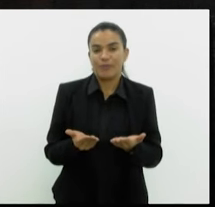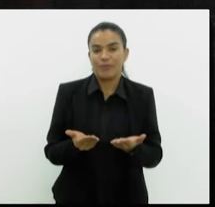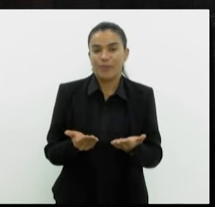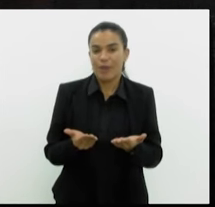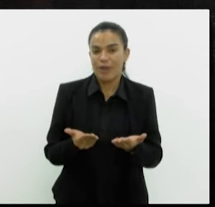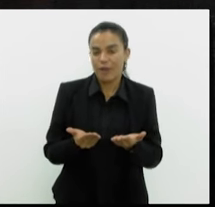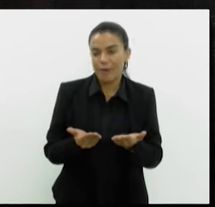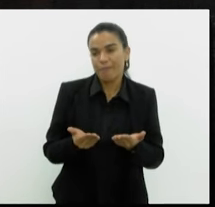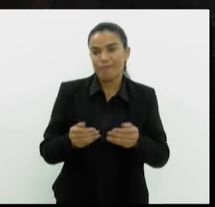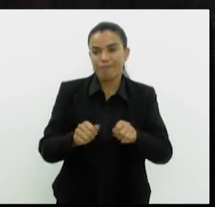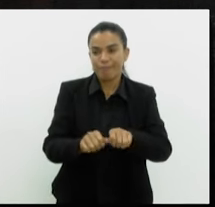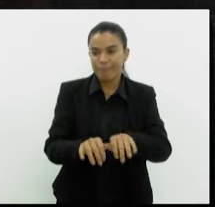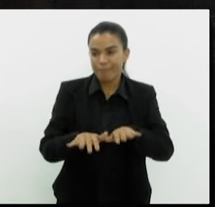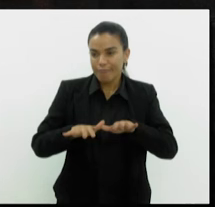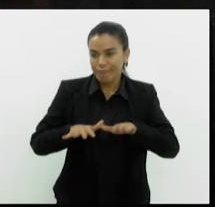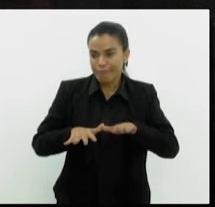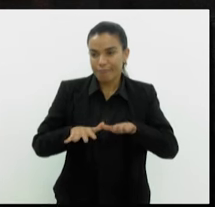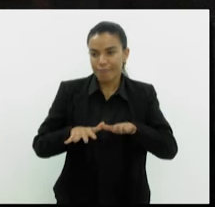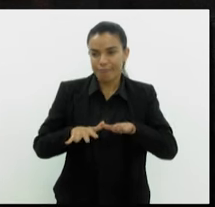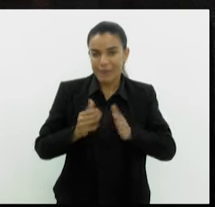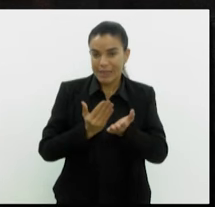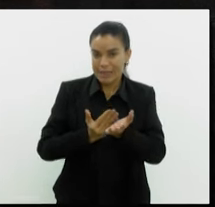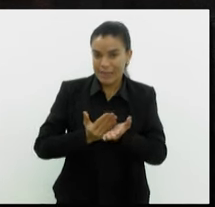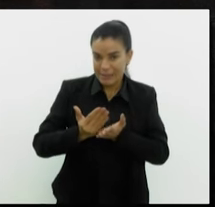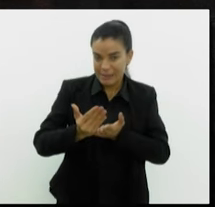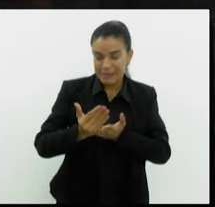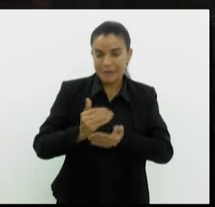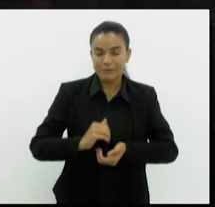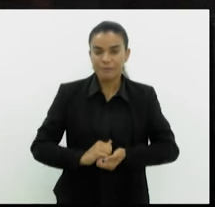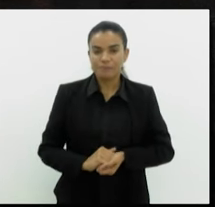inicial, me remetendo